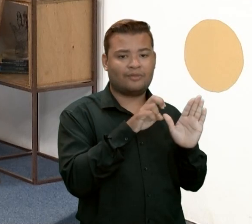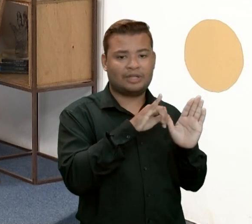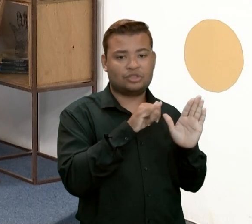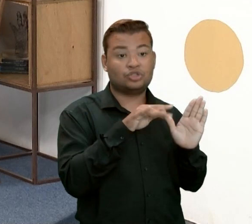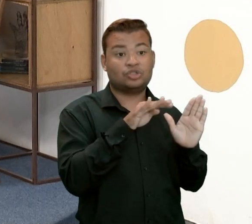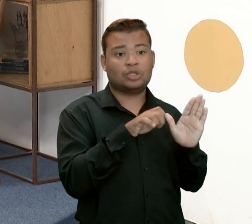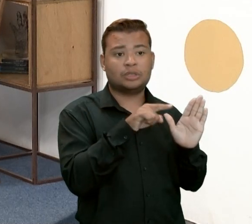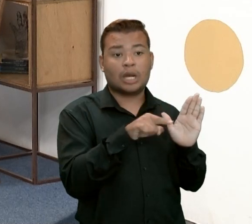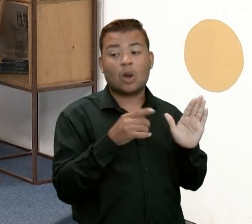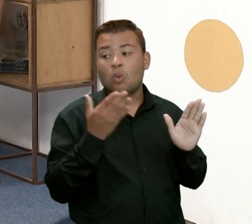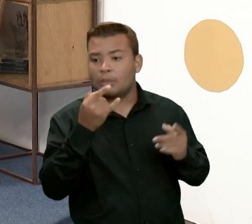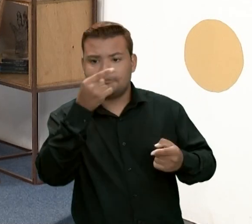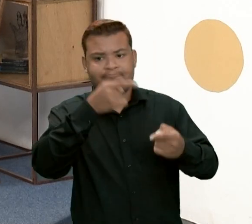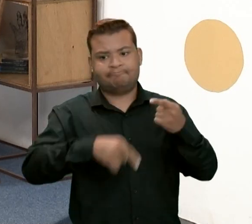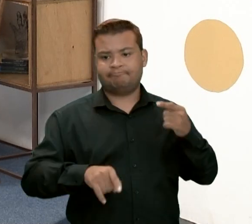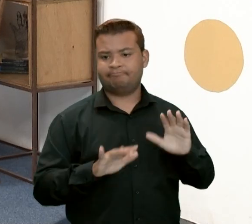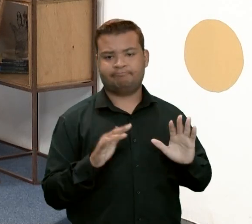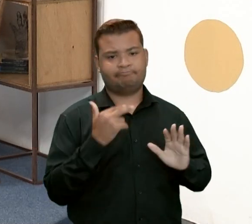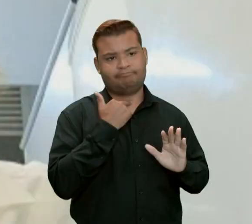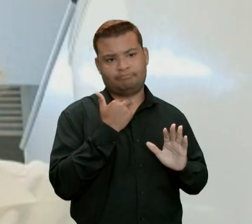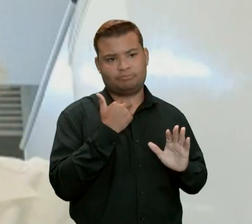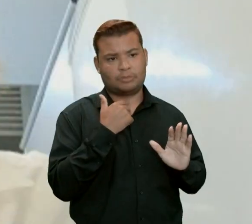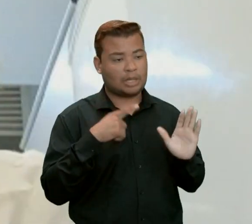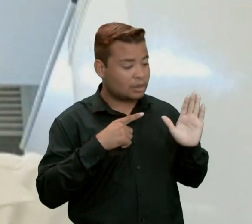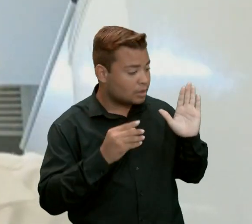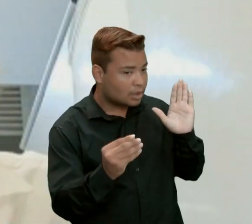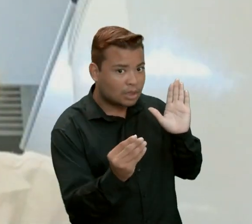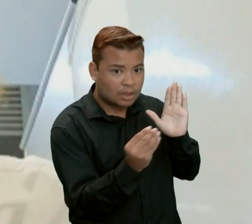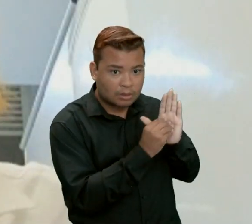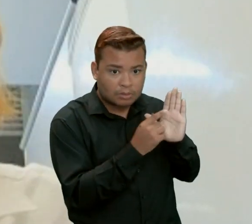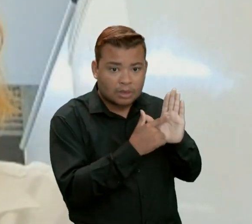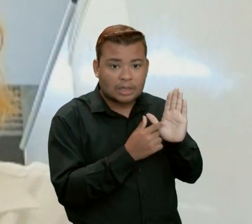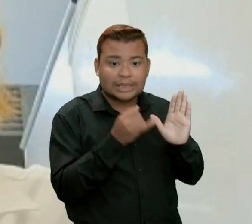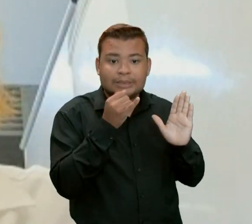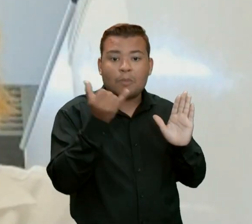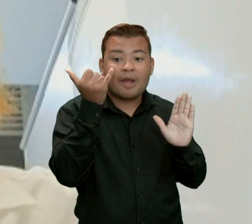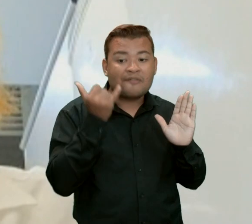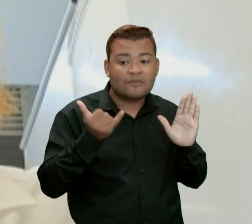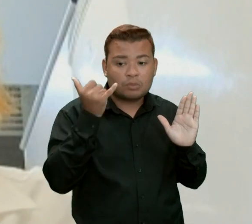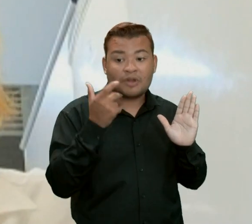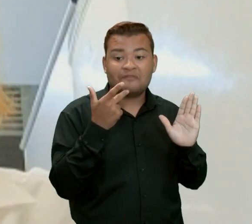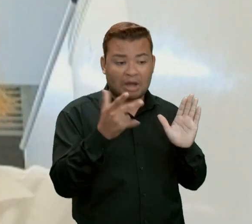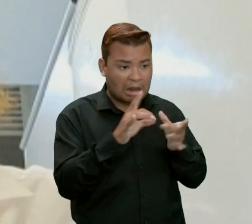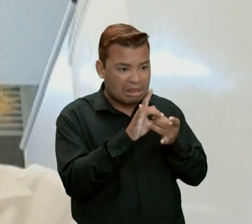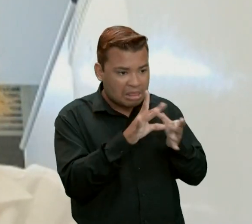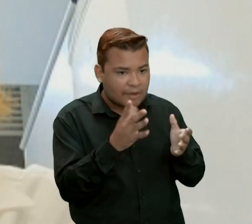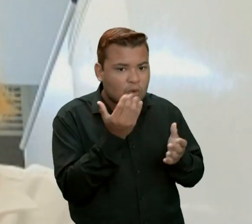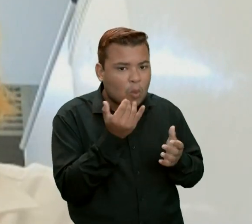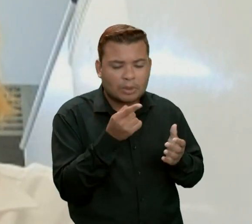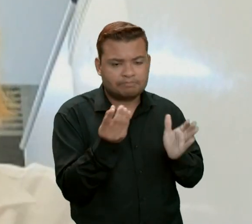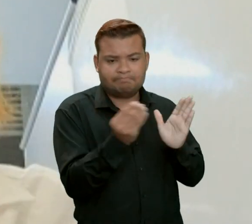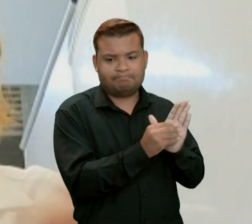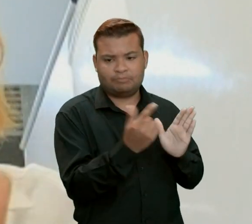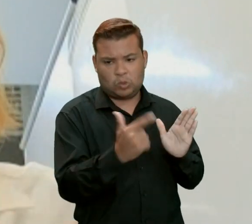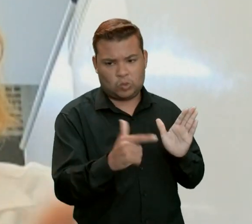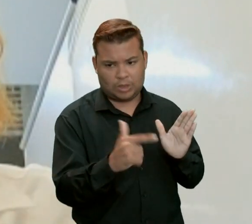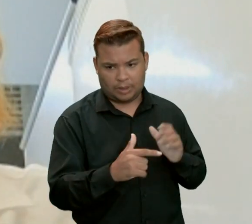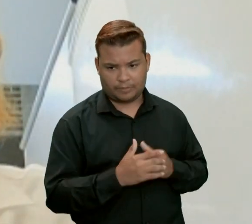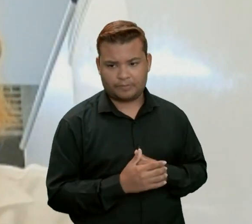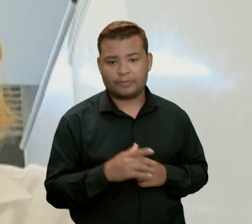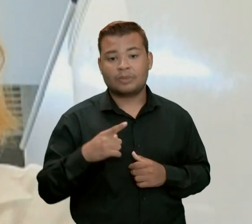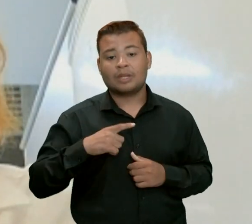né? Então aí ela vai estar no rótulo, não vai estar a informação que pode para vegetais. Agora, tem outras que não